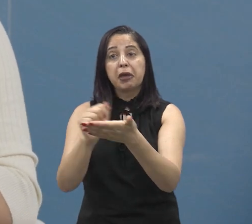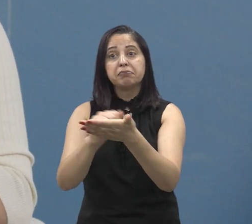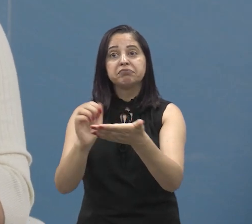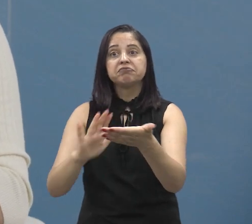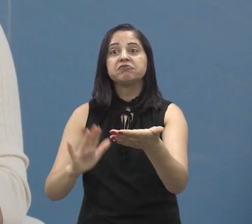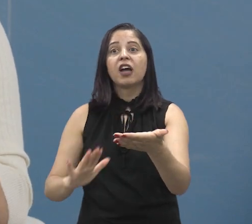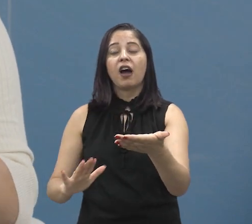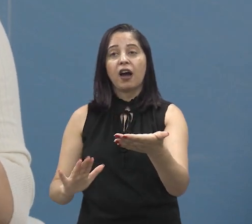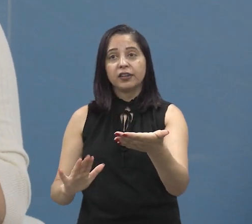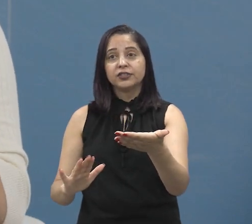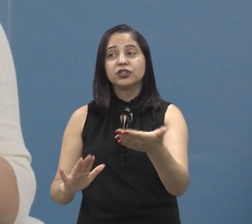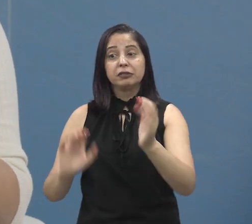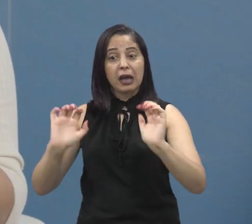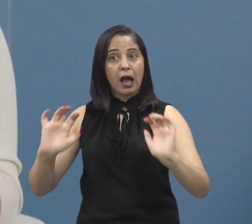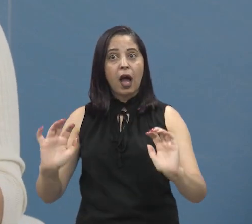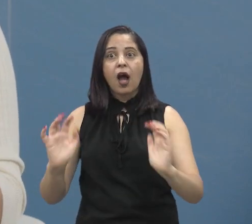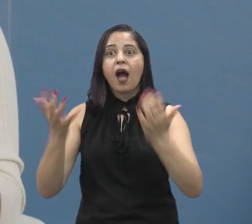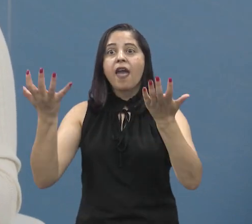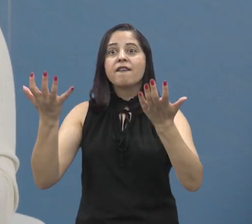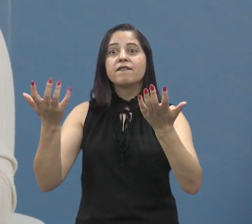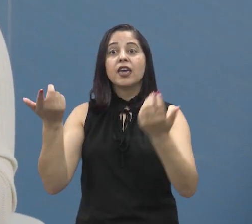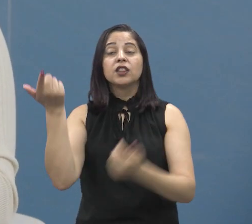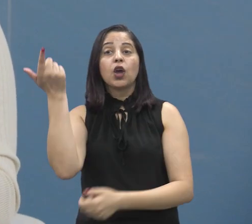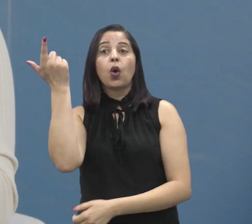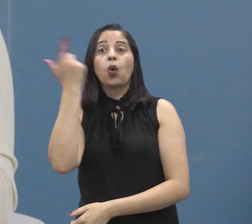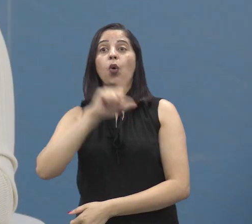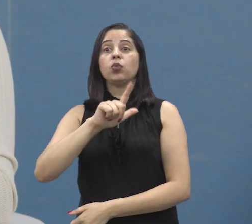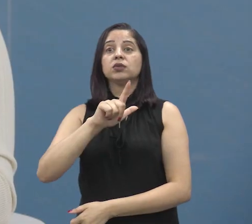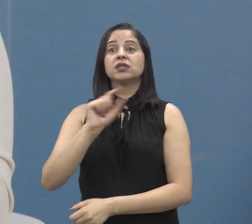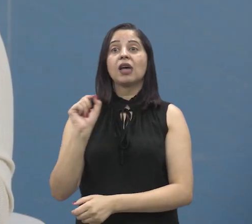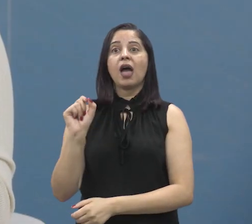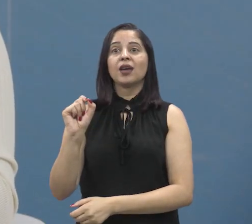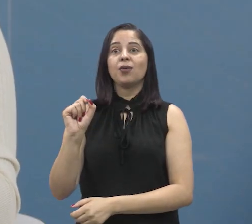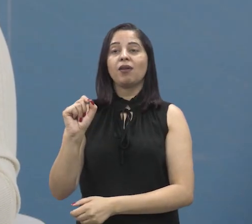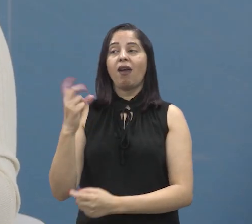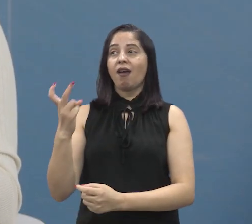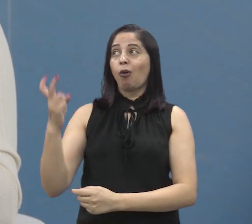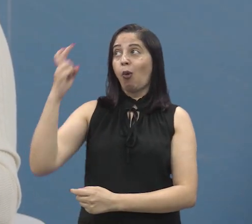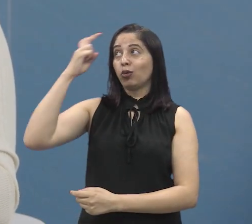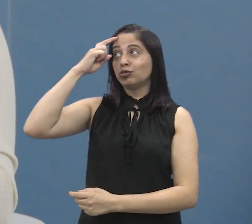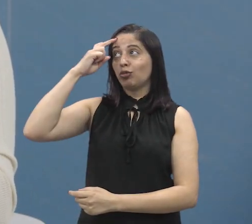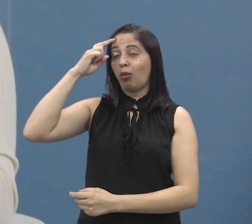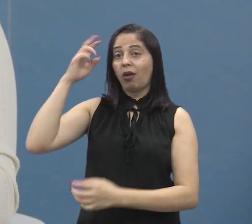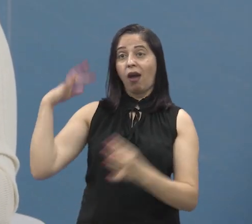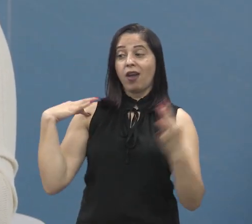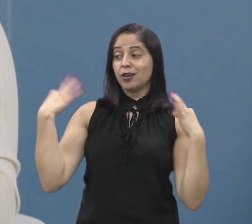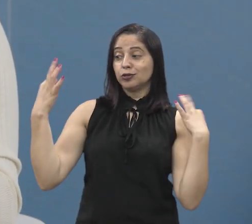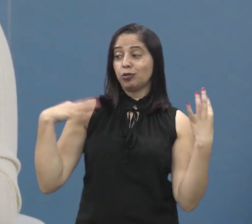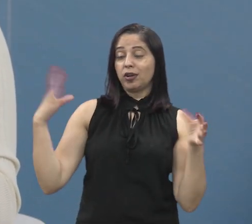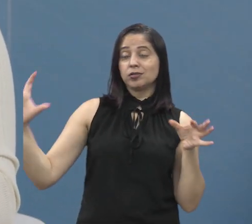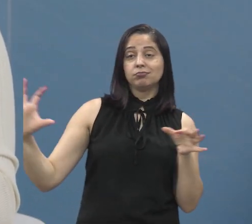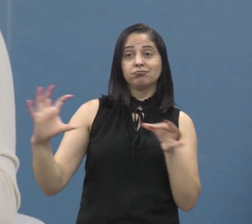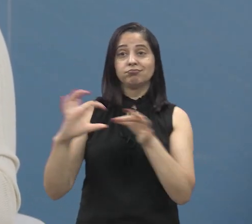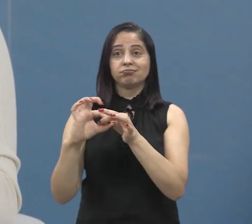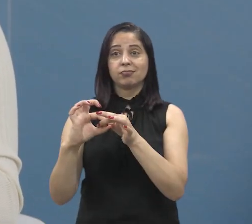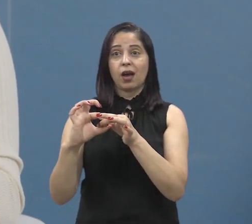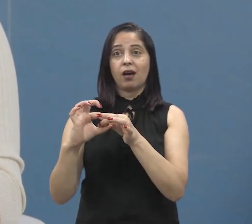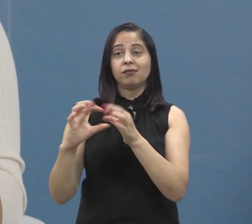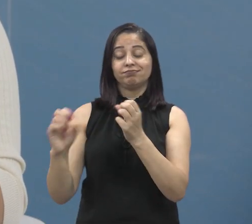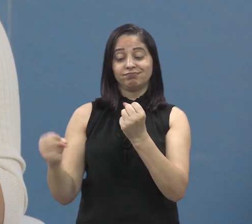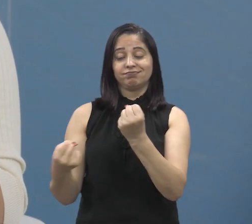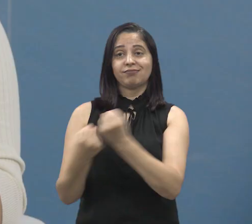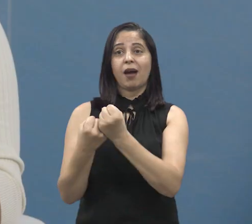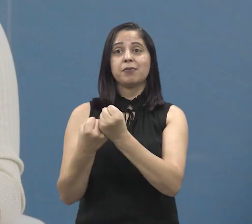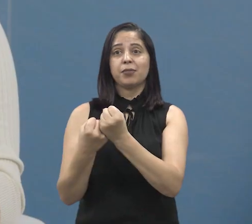atividades que conseguem unir mais ainda a cultura e o turismo. E isso é uma grande oportunidade,